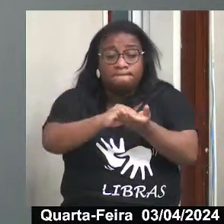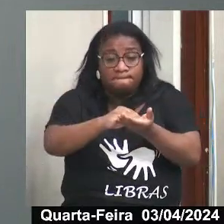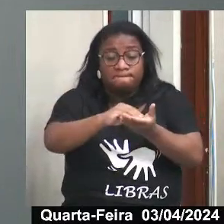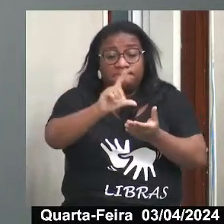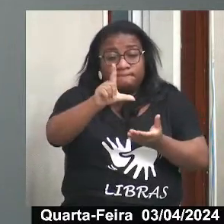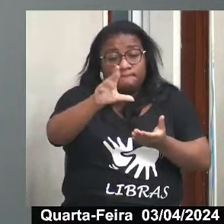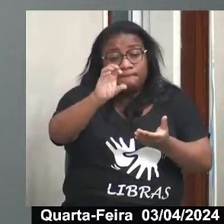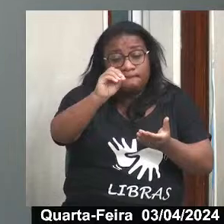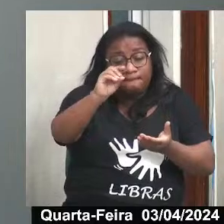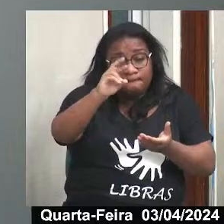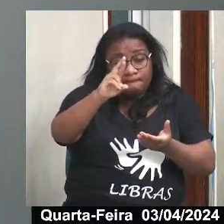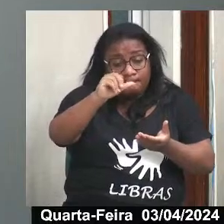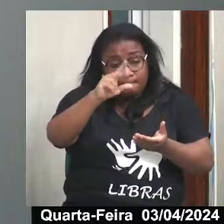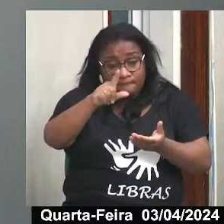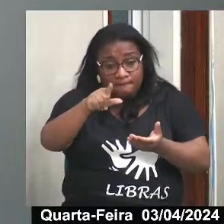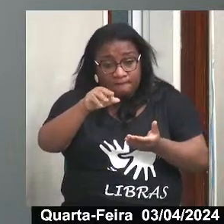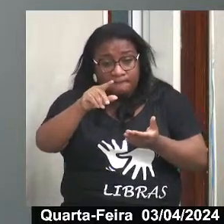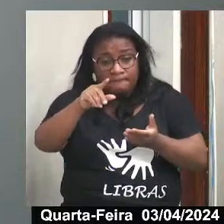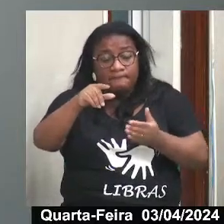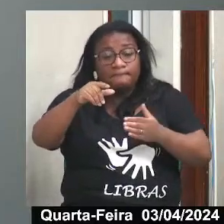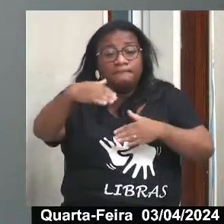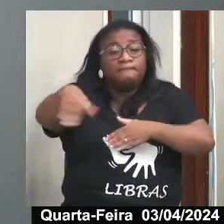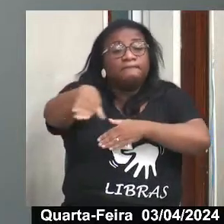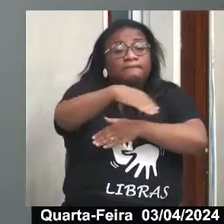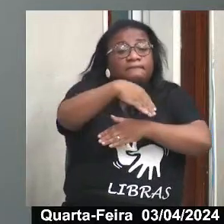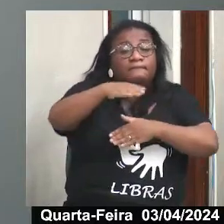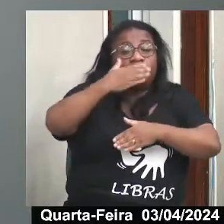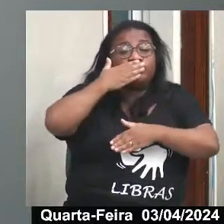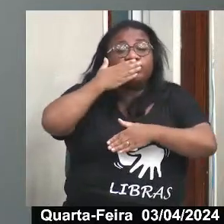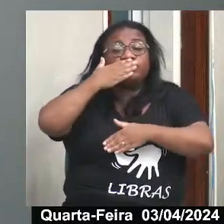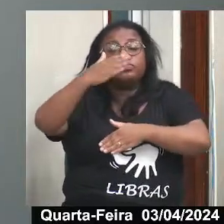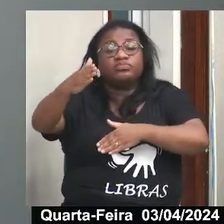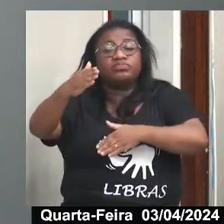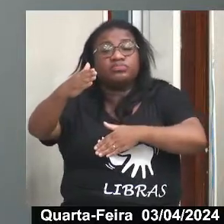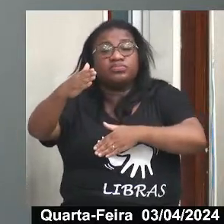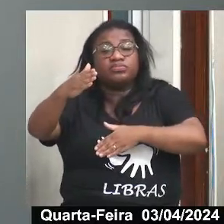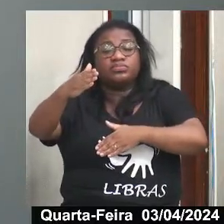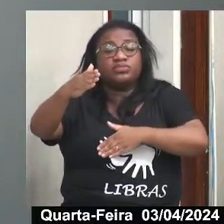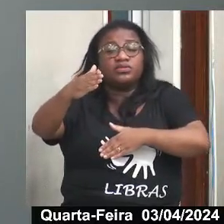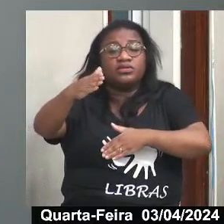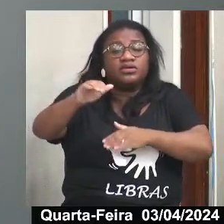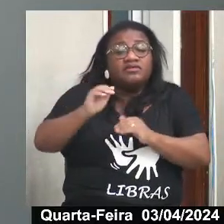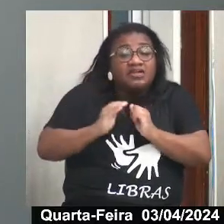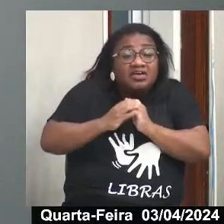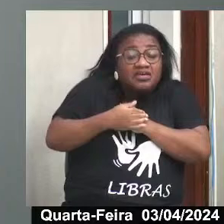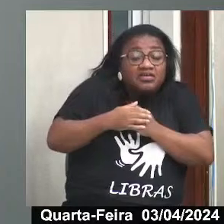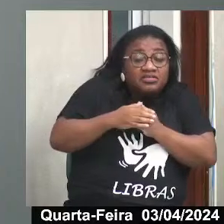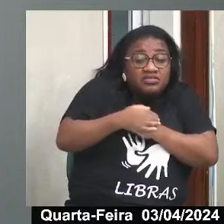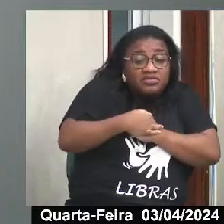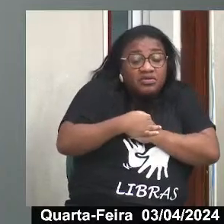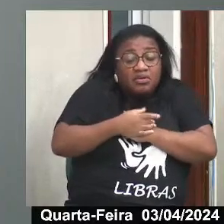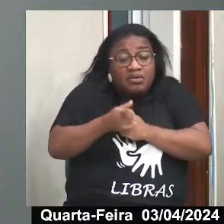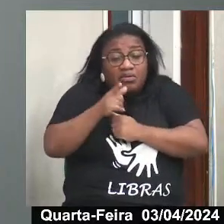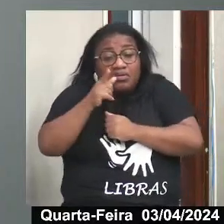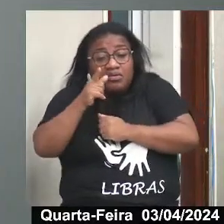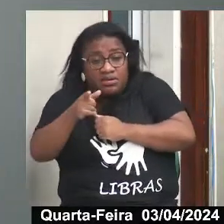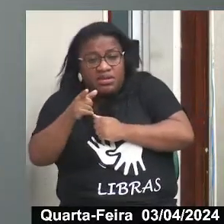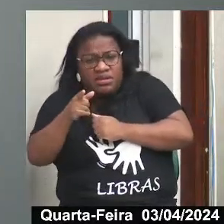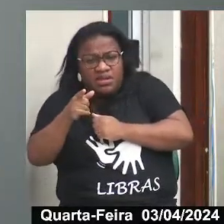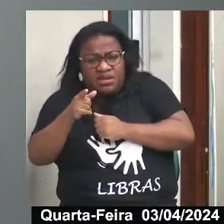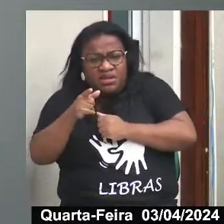urna, colocasse o seu nome na rua e saísse para vereador. Não ficasse apoiando, se escondendo atrás de cadeiras aqui